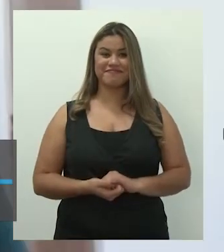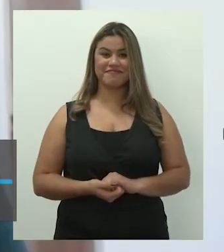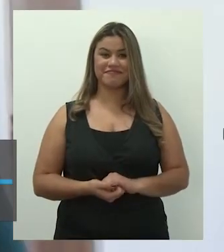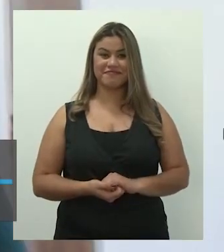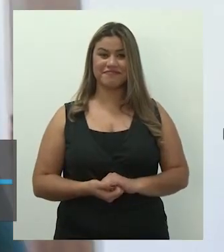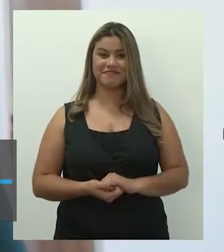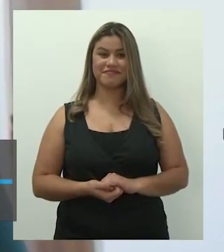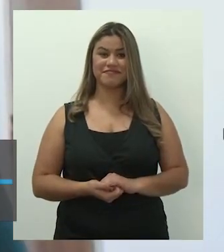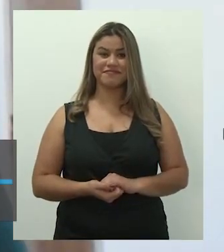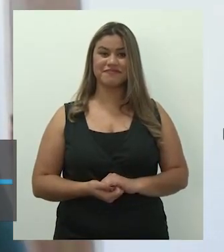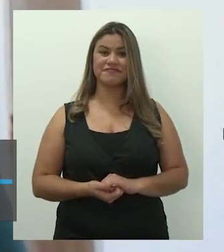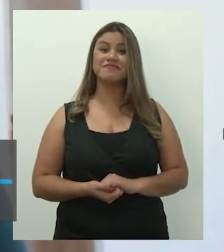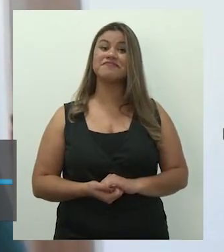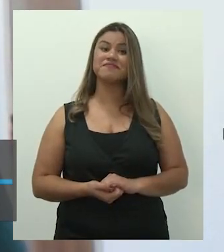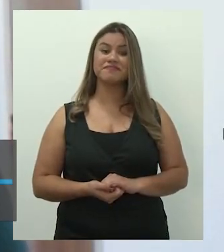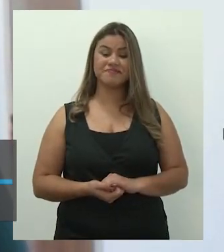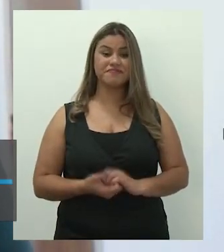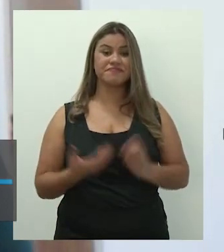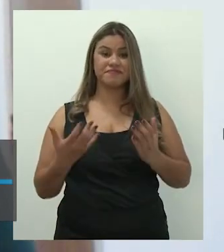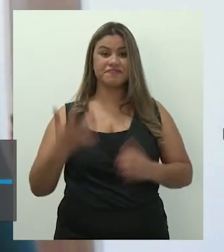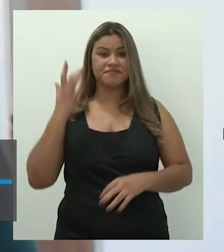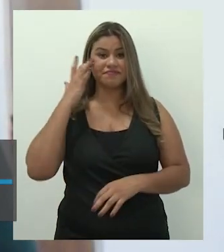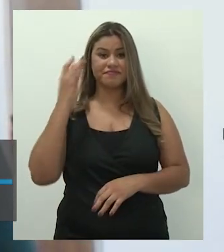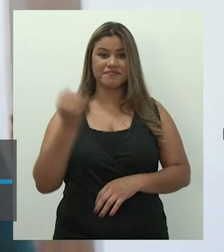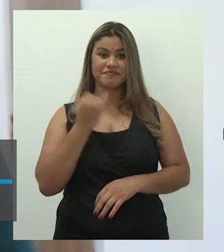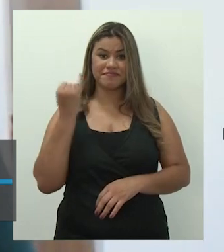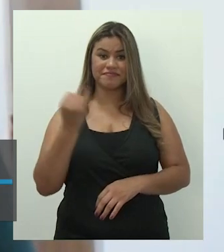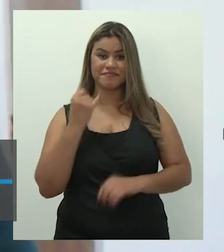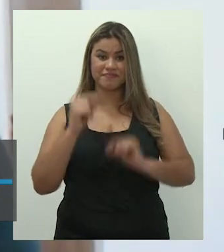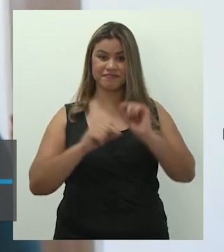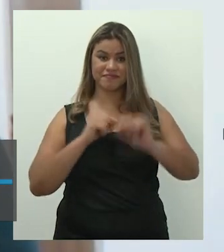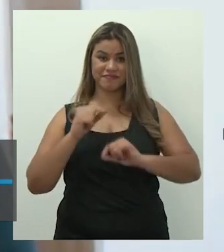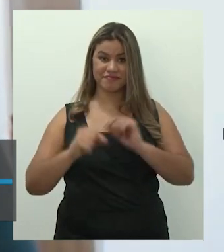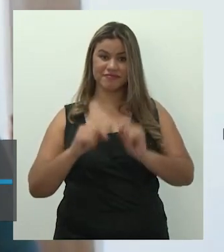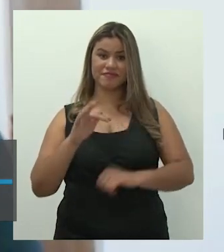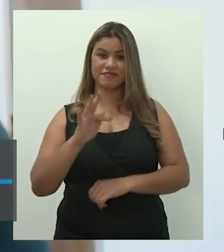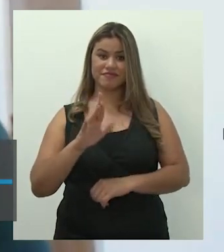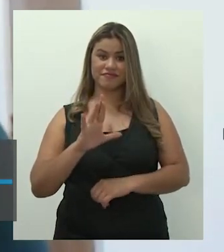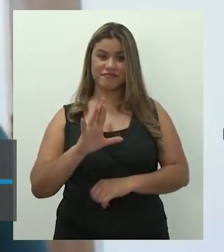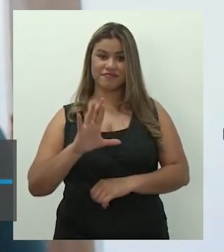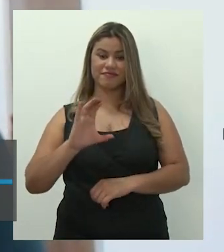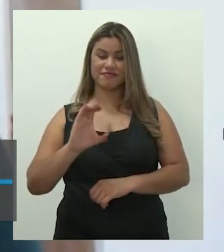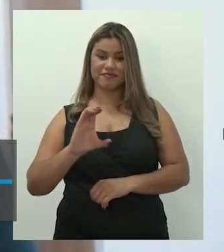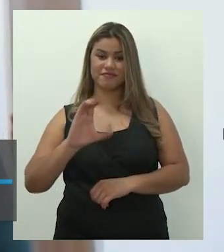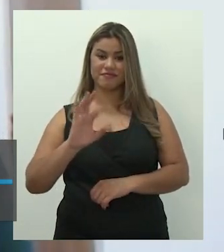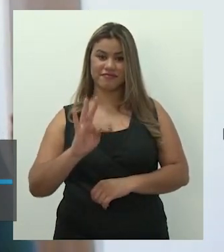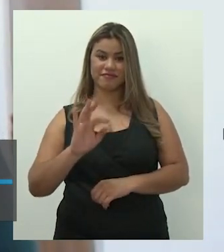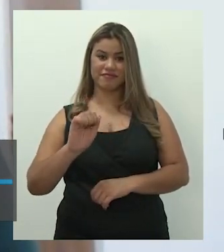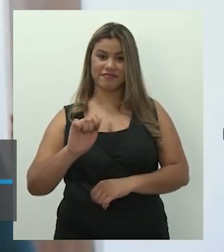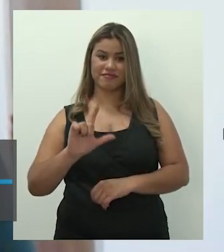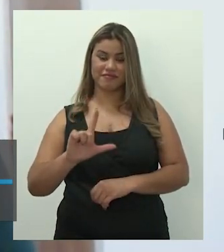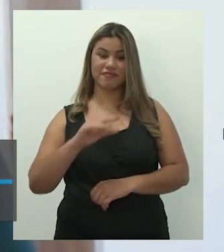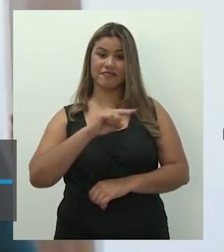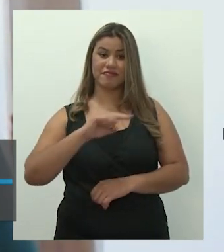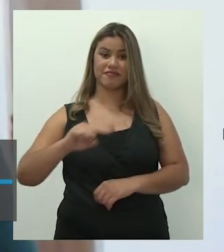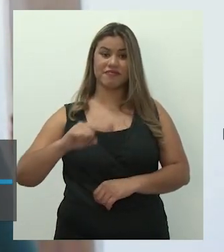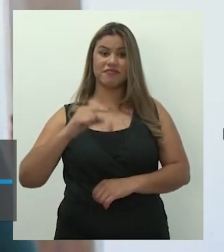E eu queria lembrar uma coisa que eu acho que é importante, né? Sobre os fractais, é que eles são